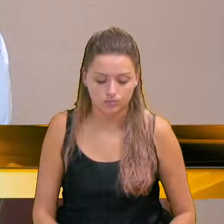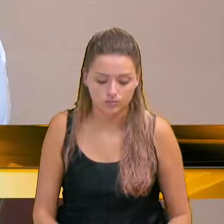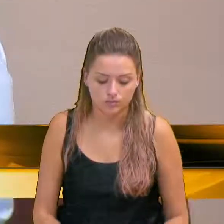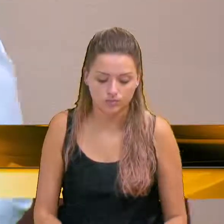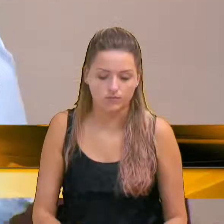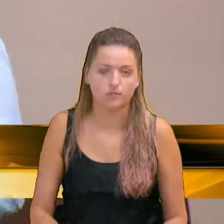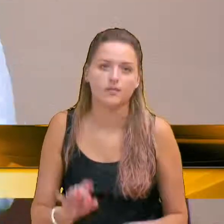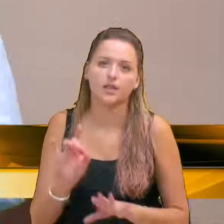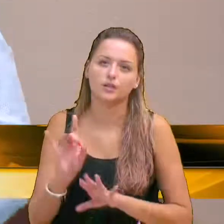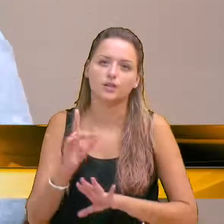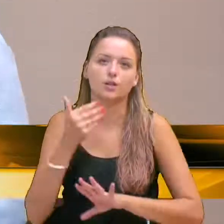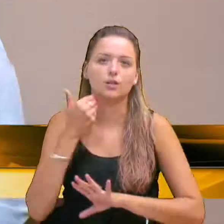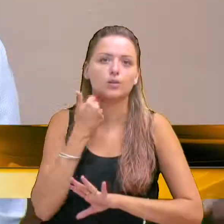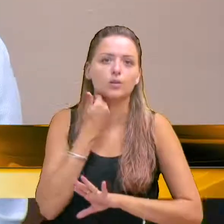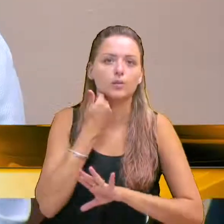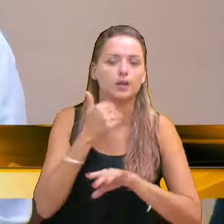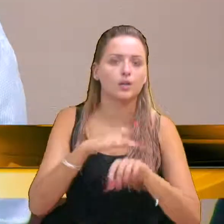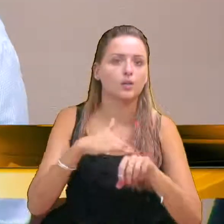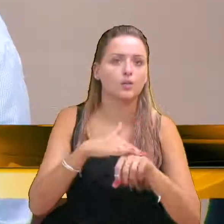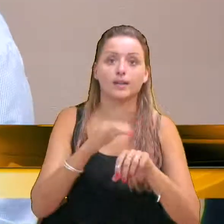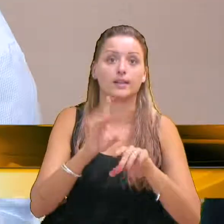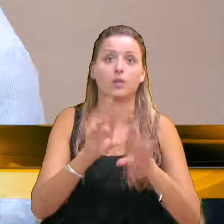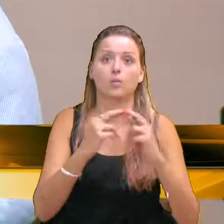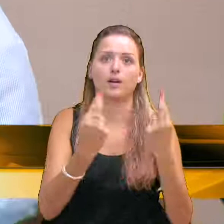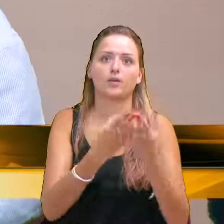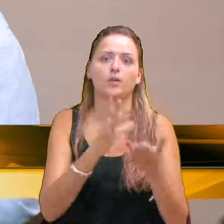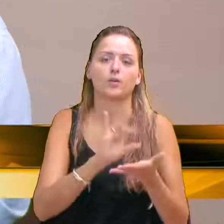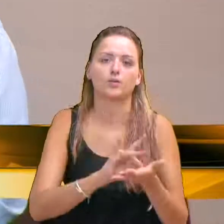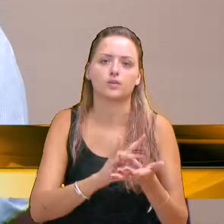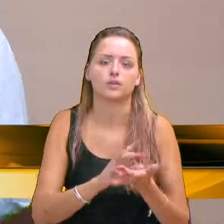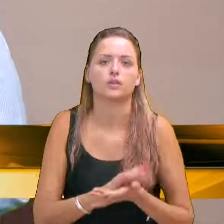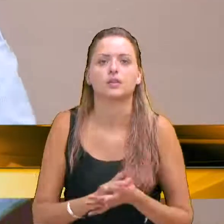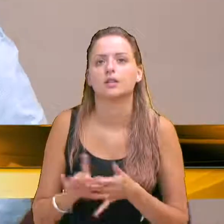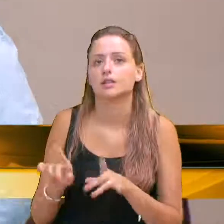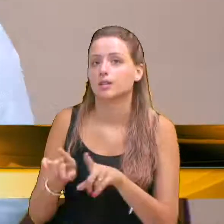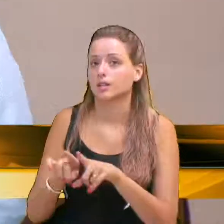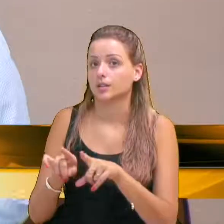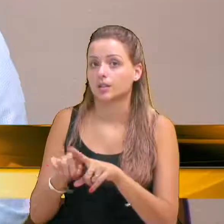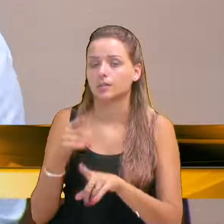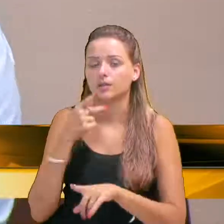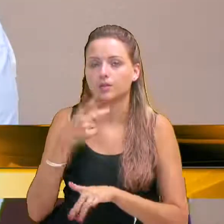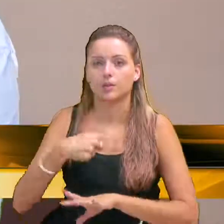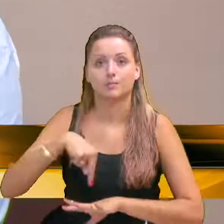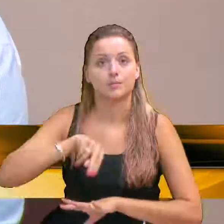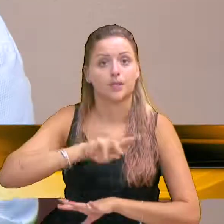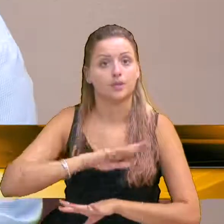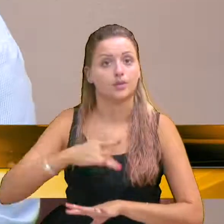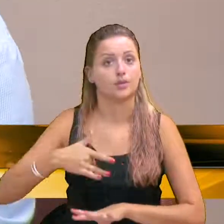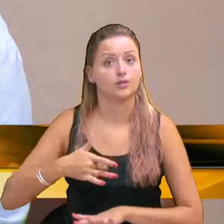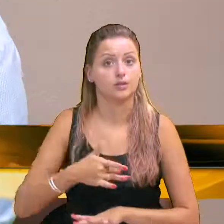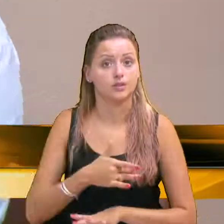mais uma conversa não chega a ser uma reunião. E dizer que, para nós, a saúde